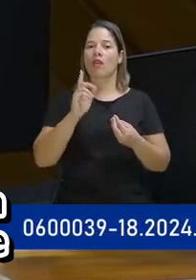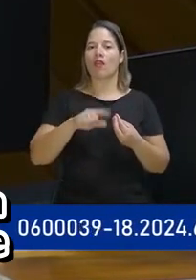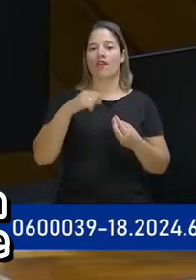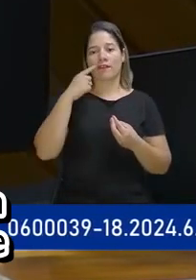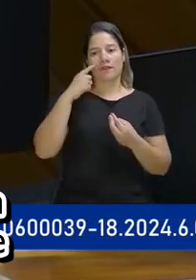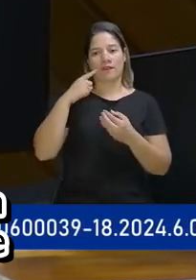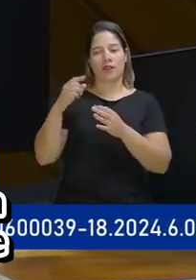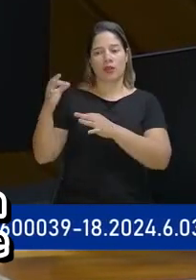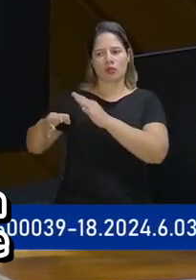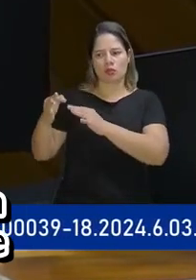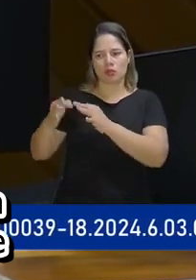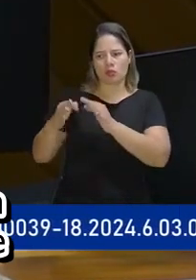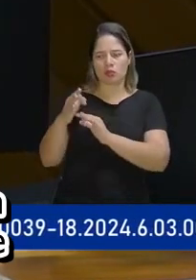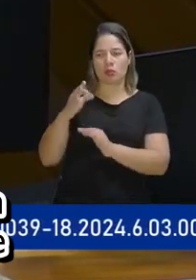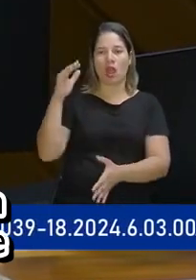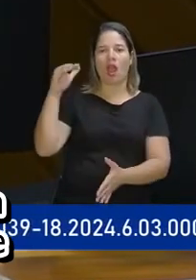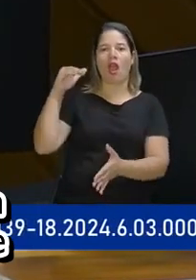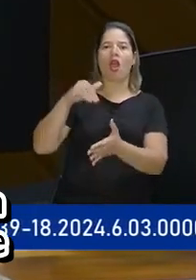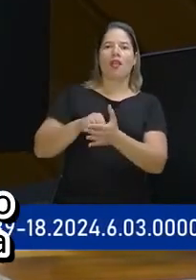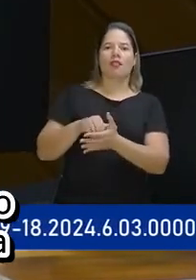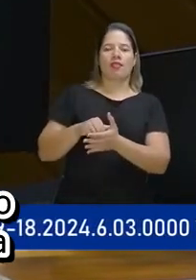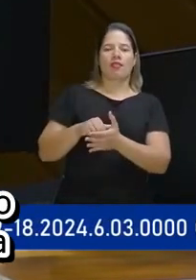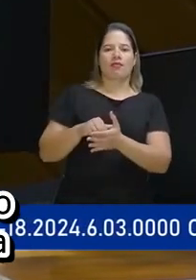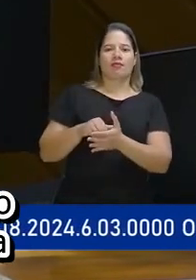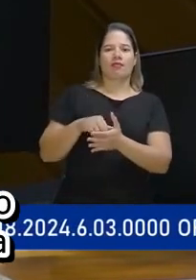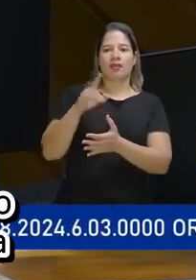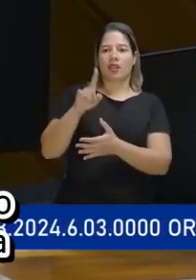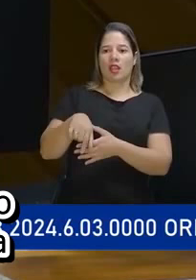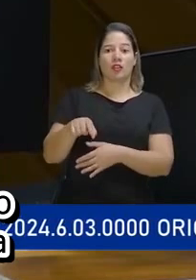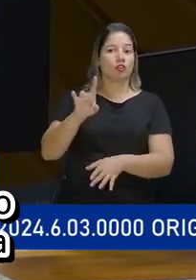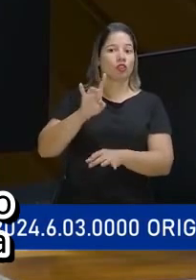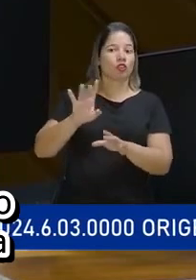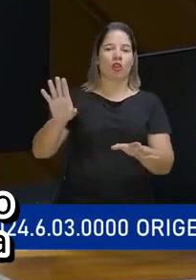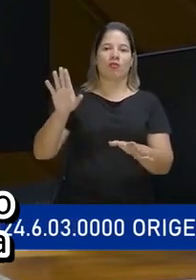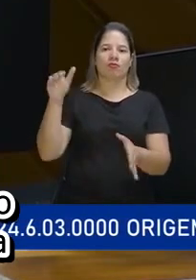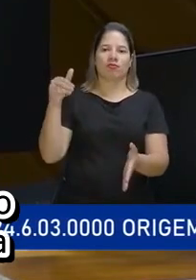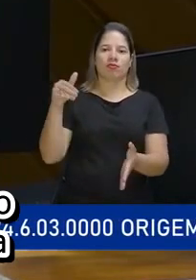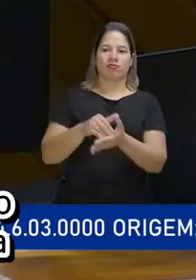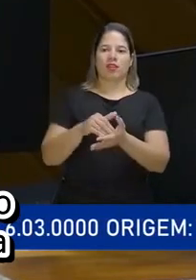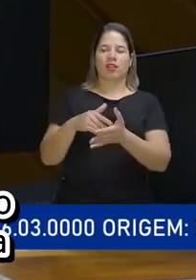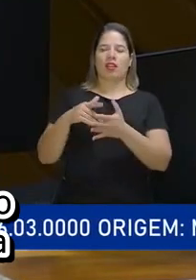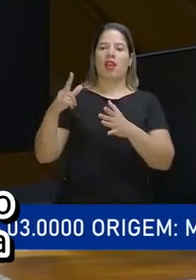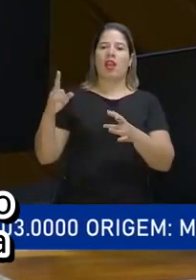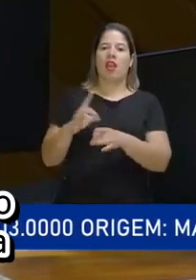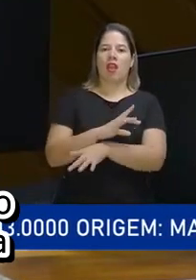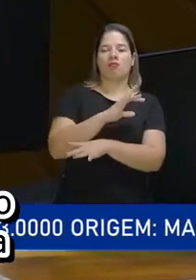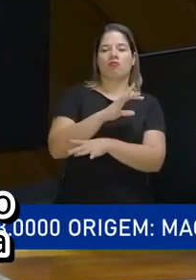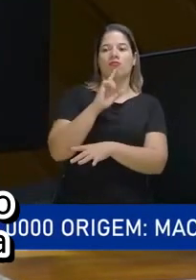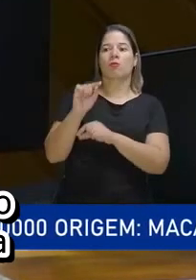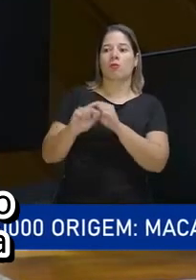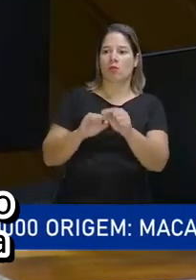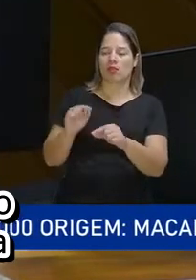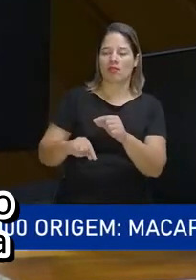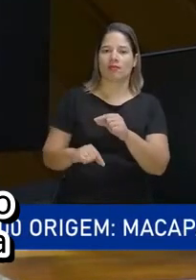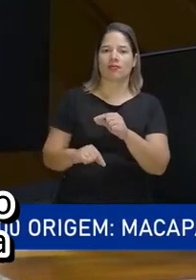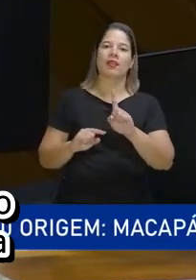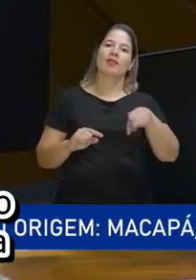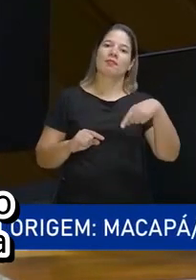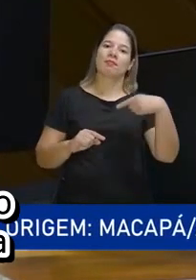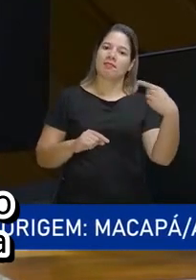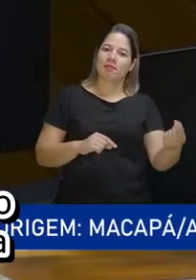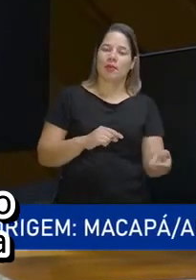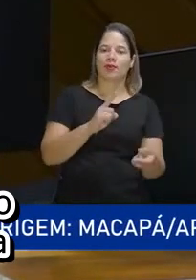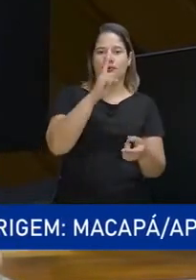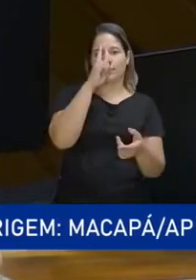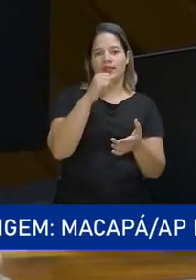coisa julgada era absoluto, e não existindo qualquer possibilidade de se ingressar com ação rescisória no processo eleitoral, contrariando